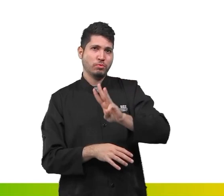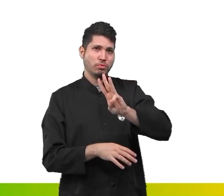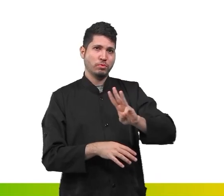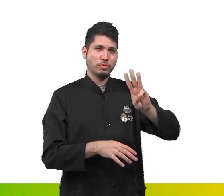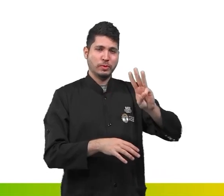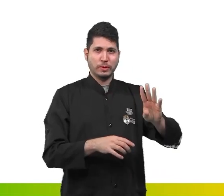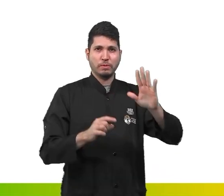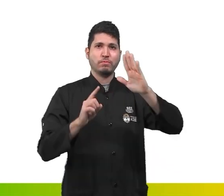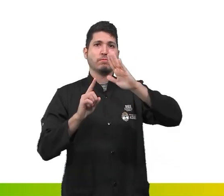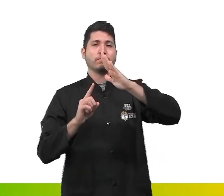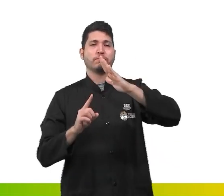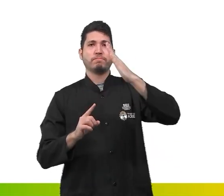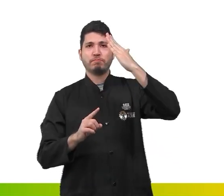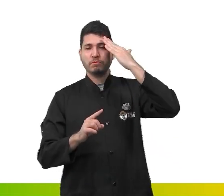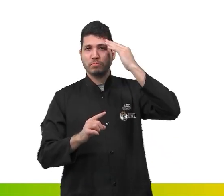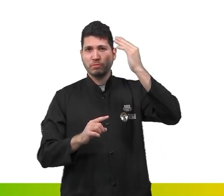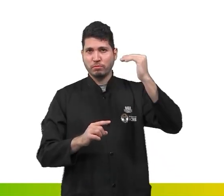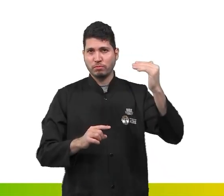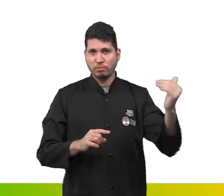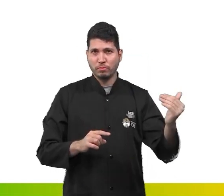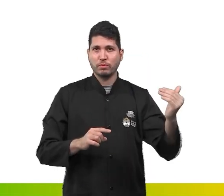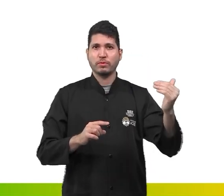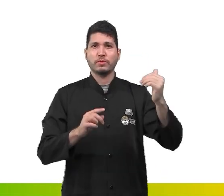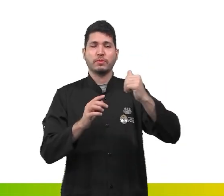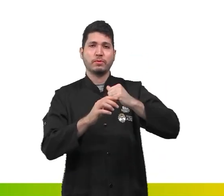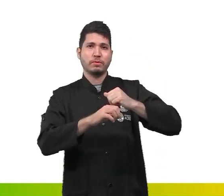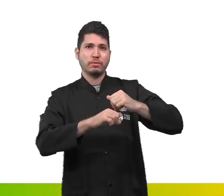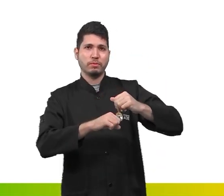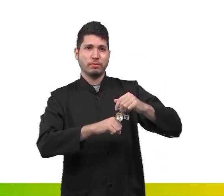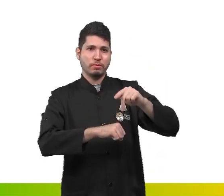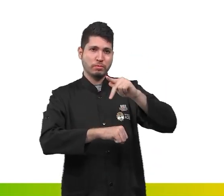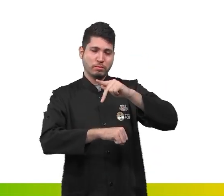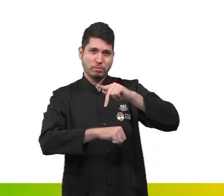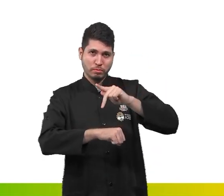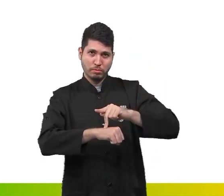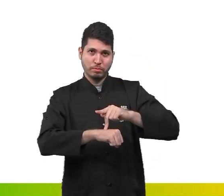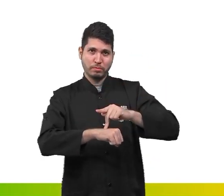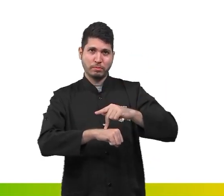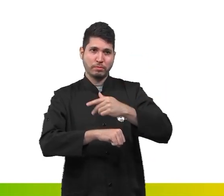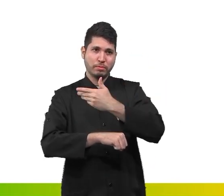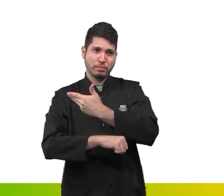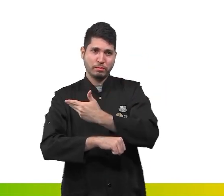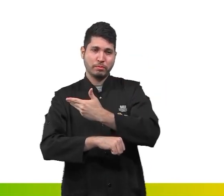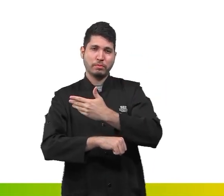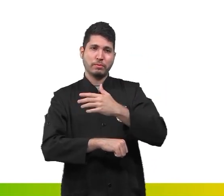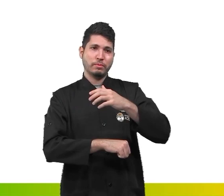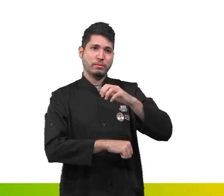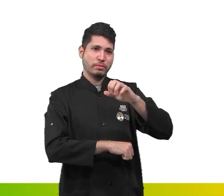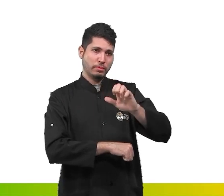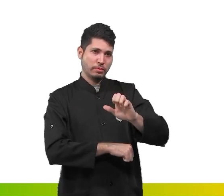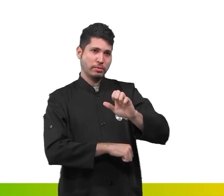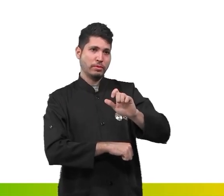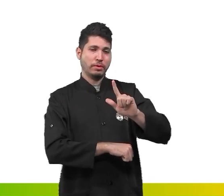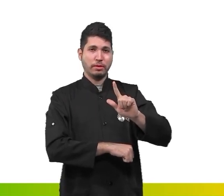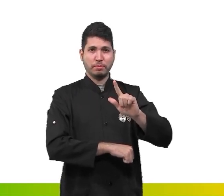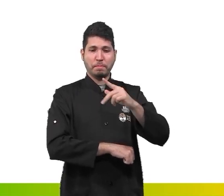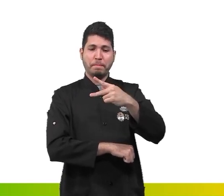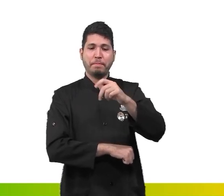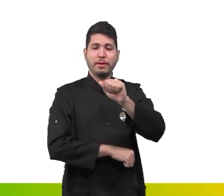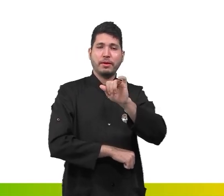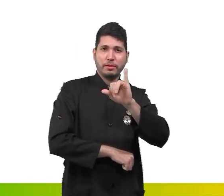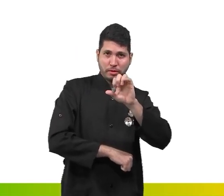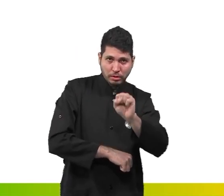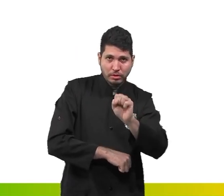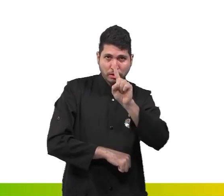famoso, que também tem a versão Brasil, que é o El País. O El País é um site de notícias e aí você se